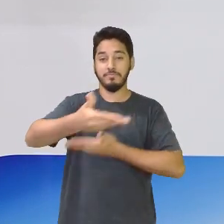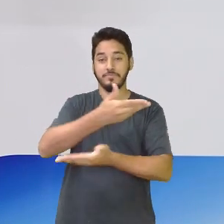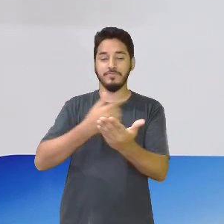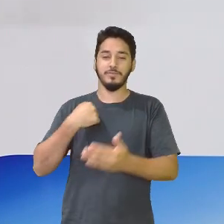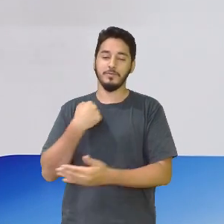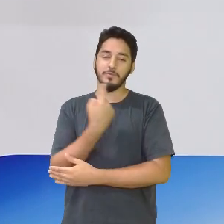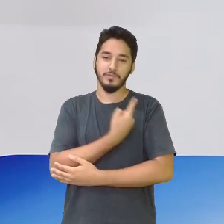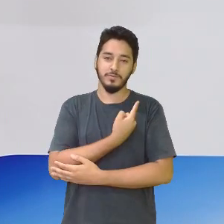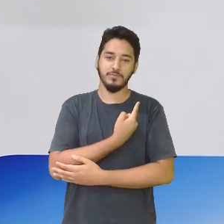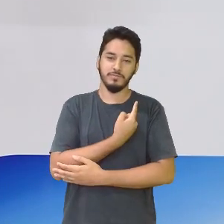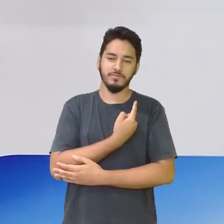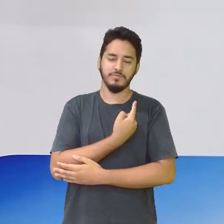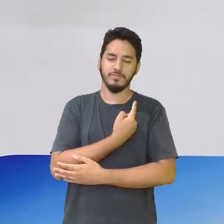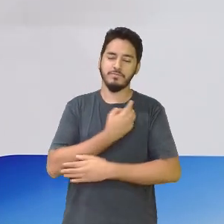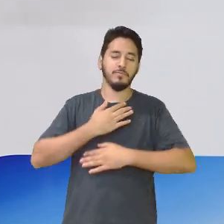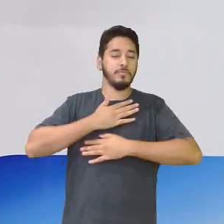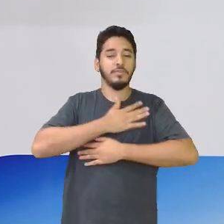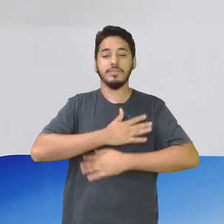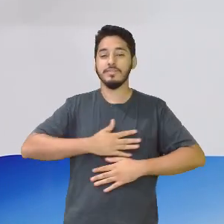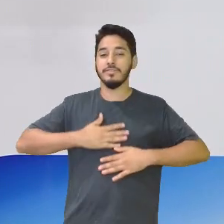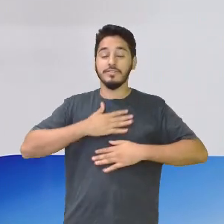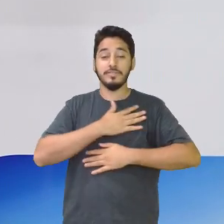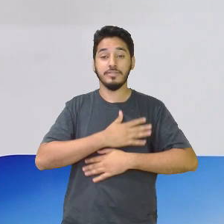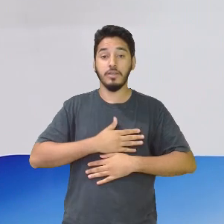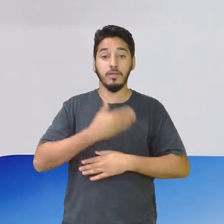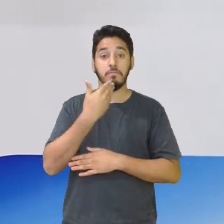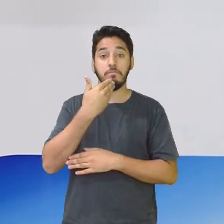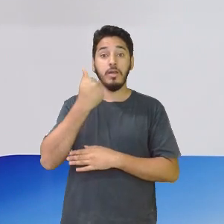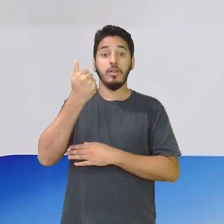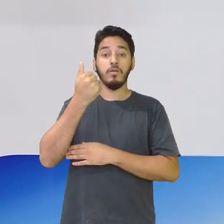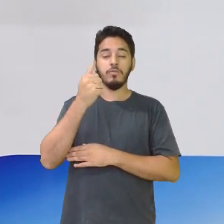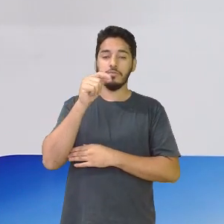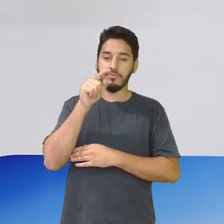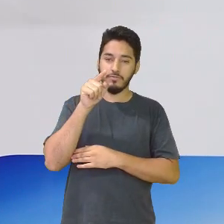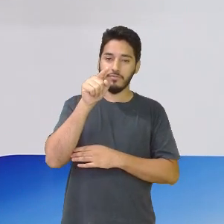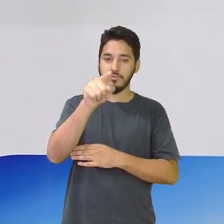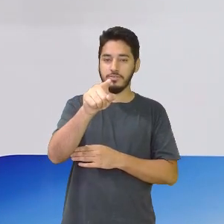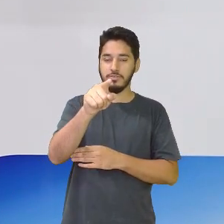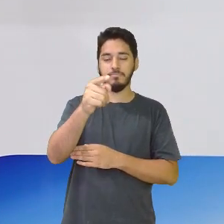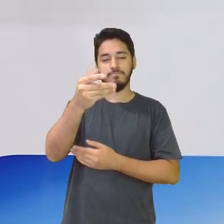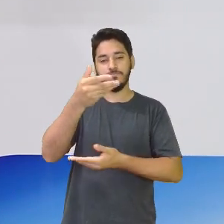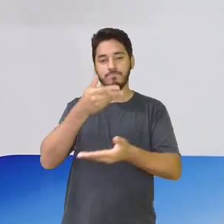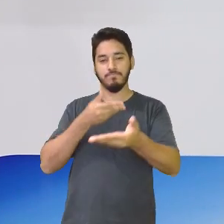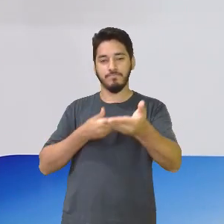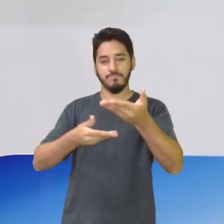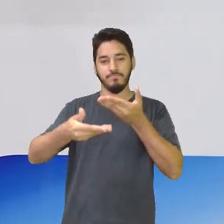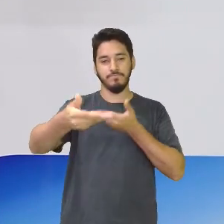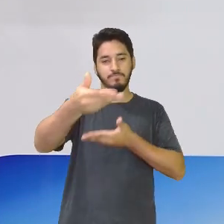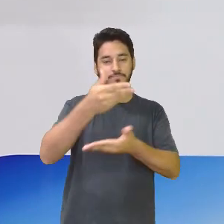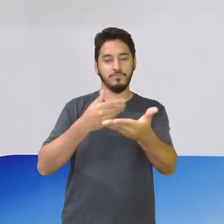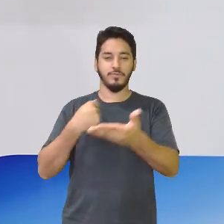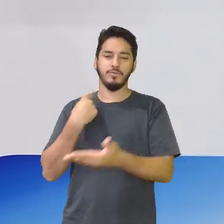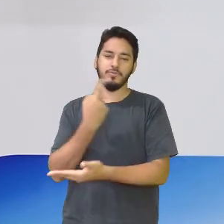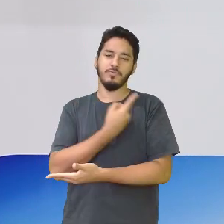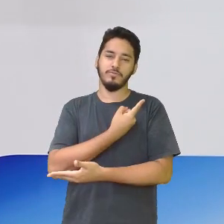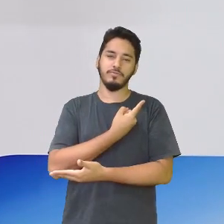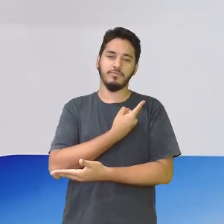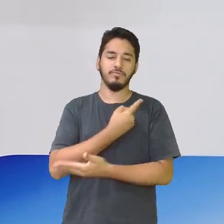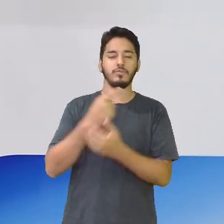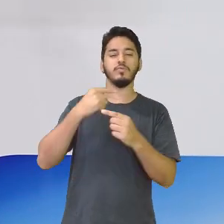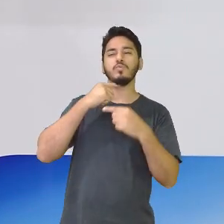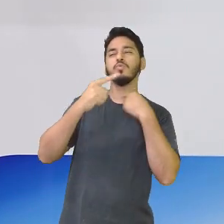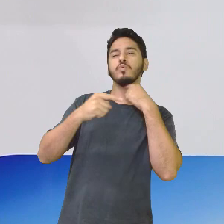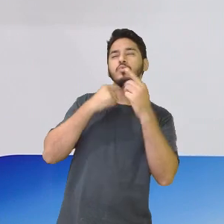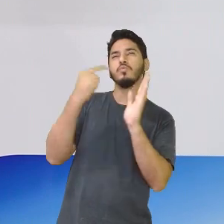conosco e é uma satisfação enorme, mais ainda quando você interage com a gente, mandando suas